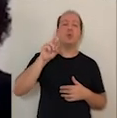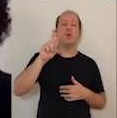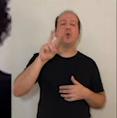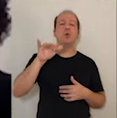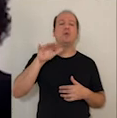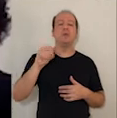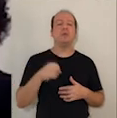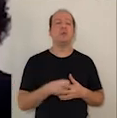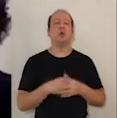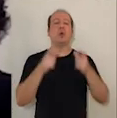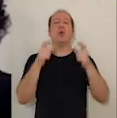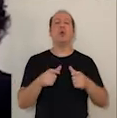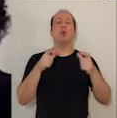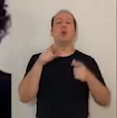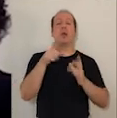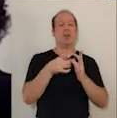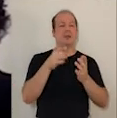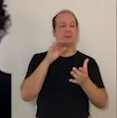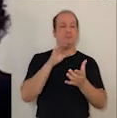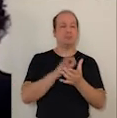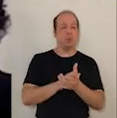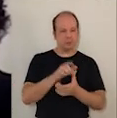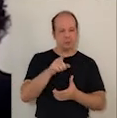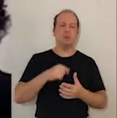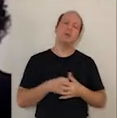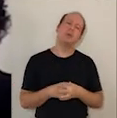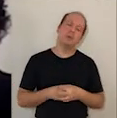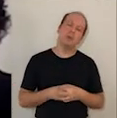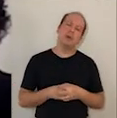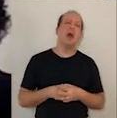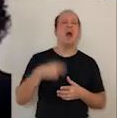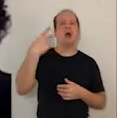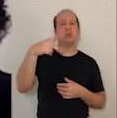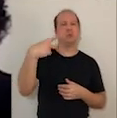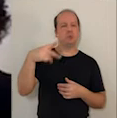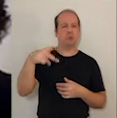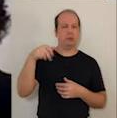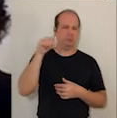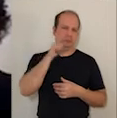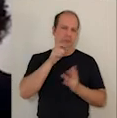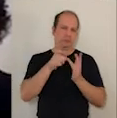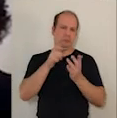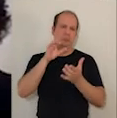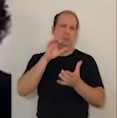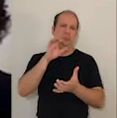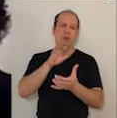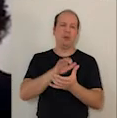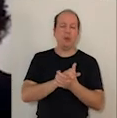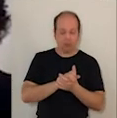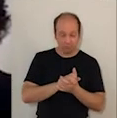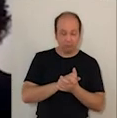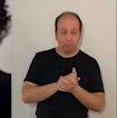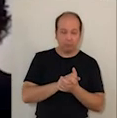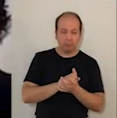Fale no lugar de sua esposa. Exatamente a sua mulher foi fazer na casa de Messer Volpone.